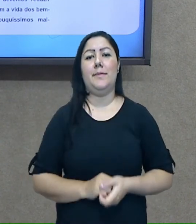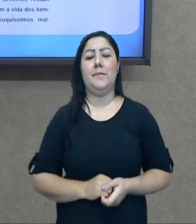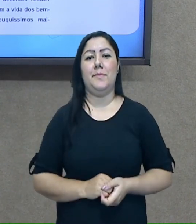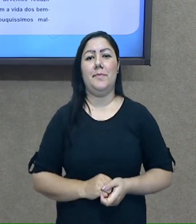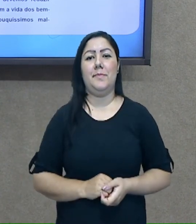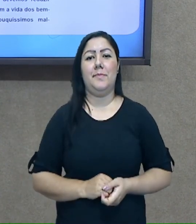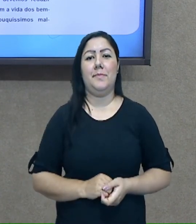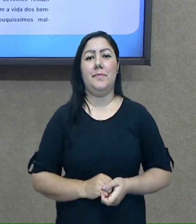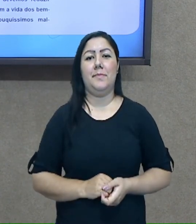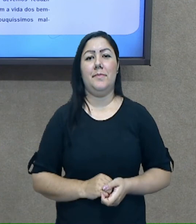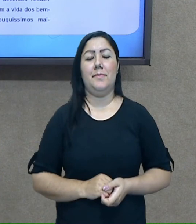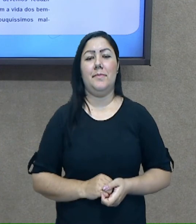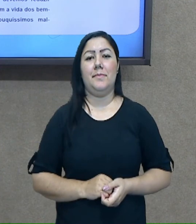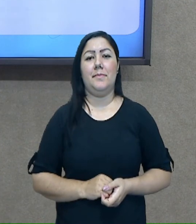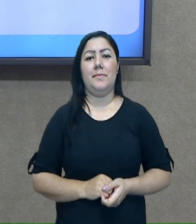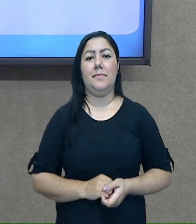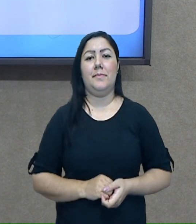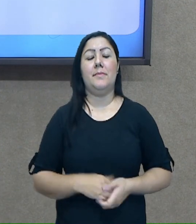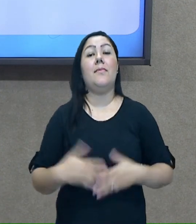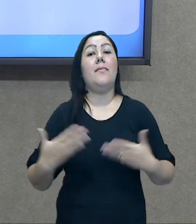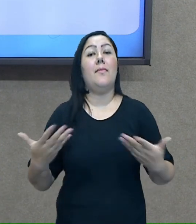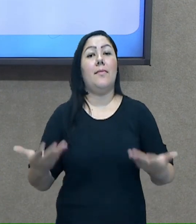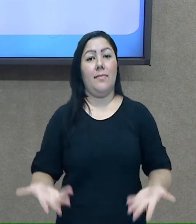opinião. Bem,